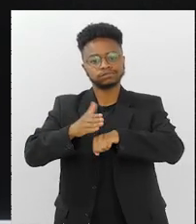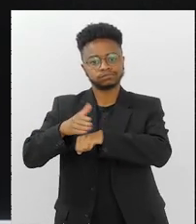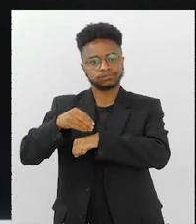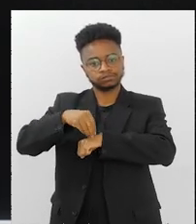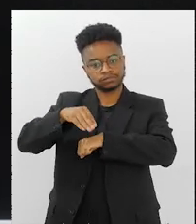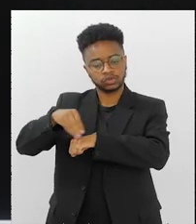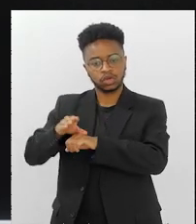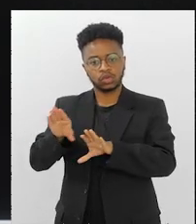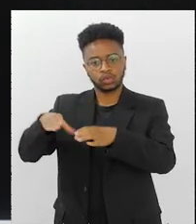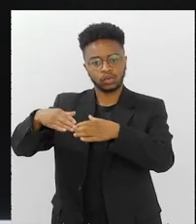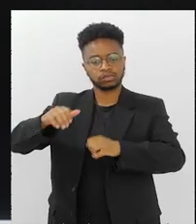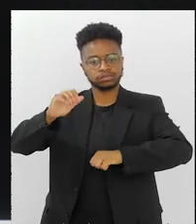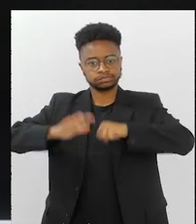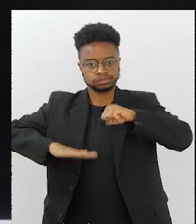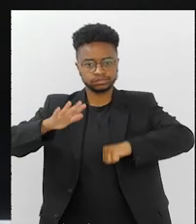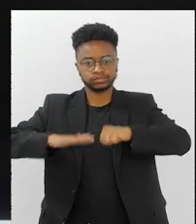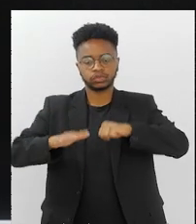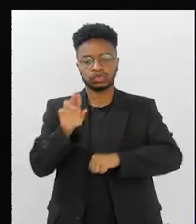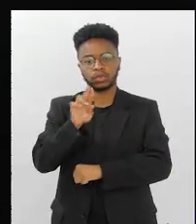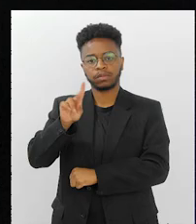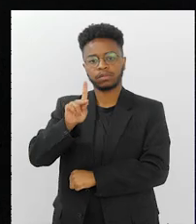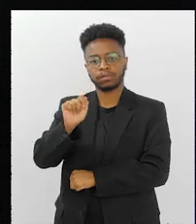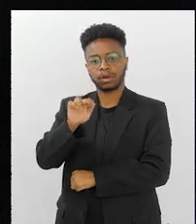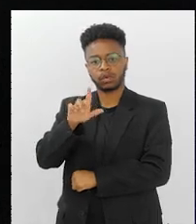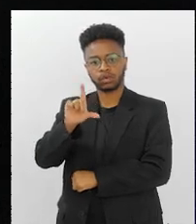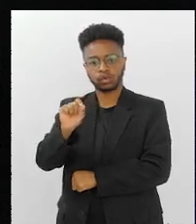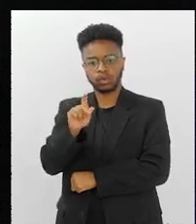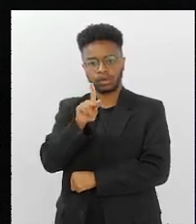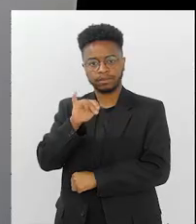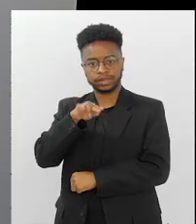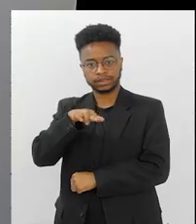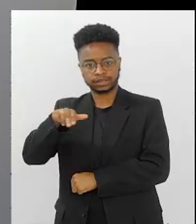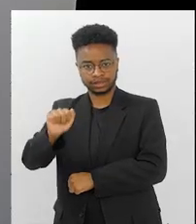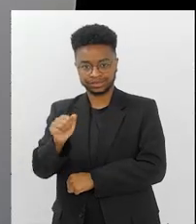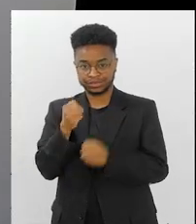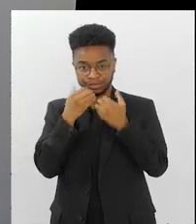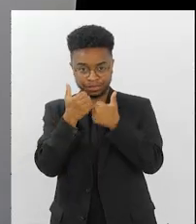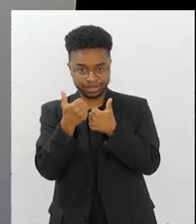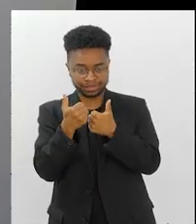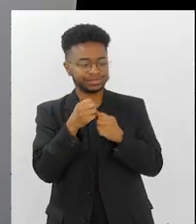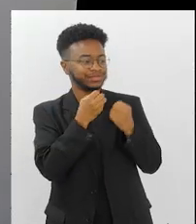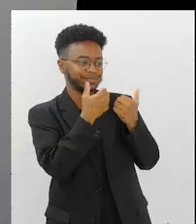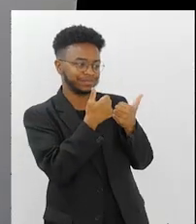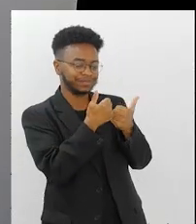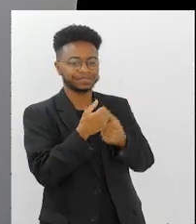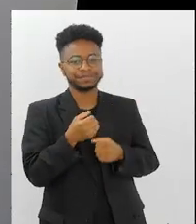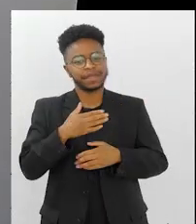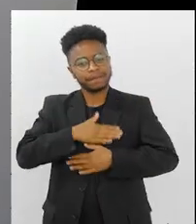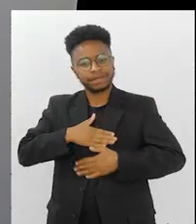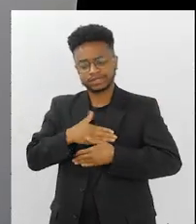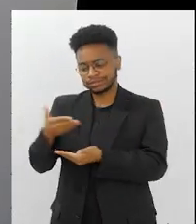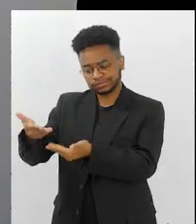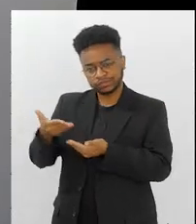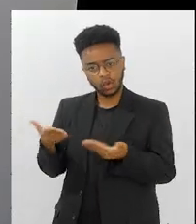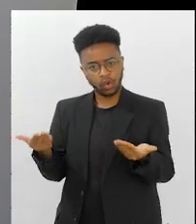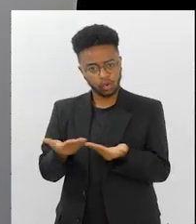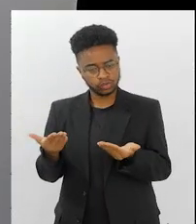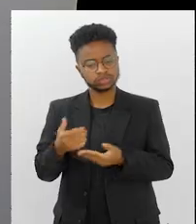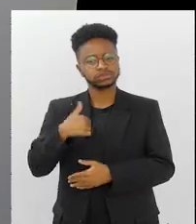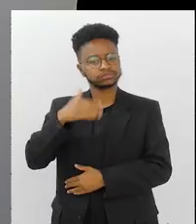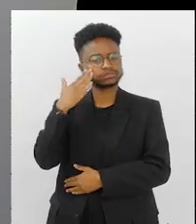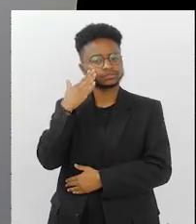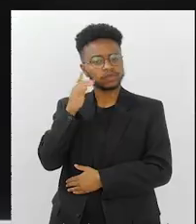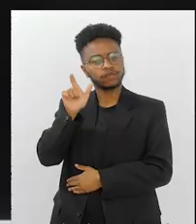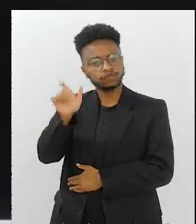do acadêmico do Salgueiro Paulo Pina Paulo tudo bem tudo bem prazer te receber aqui eu sei que você